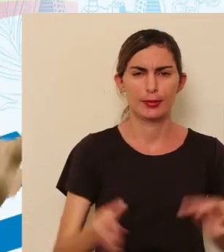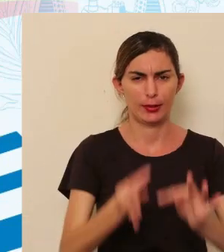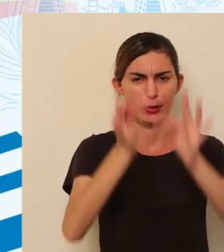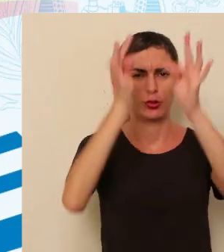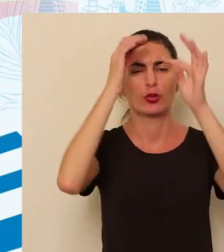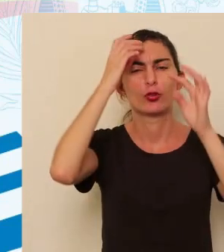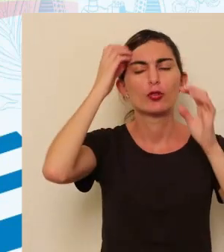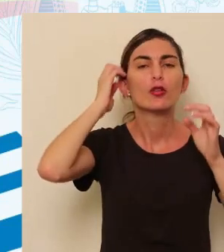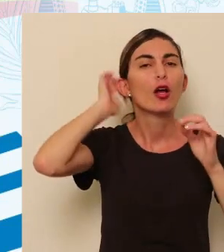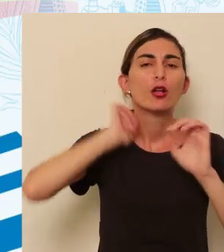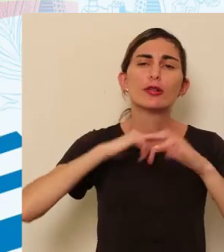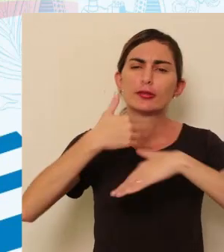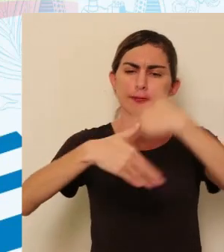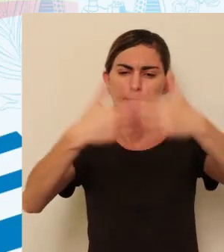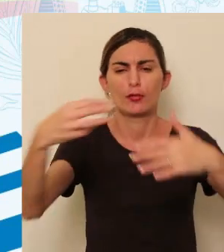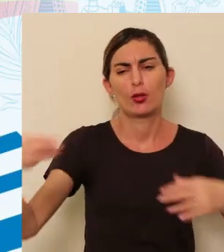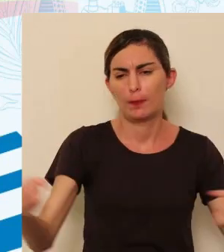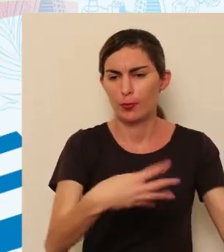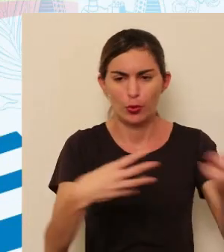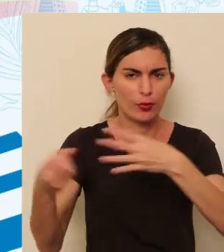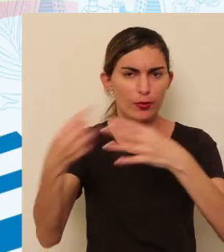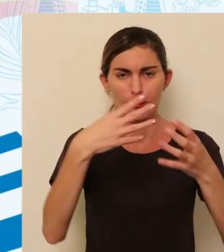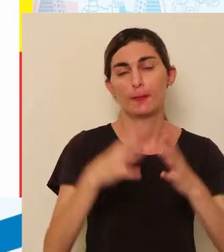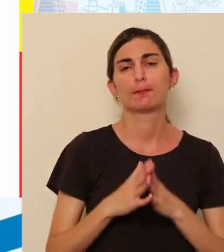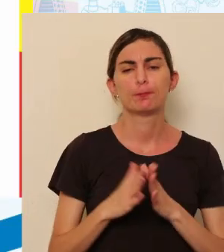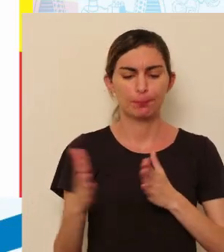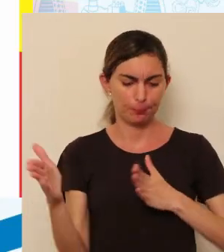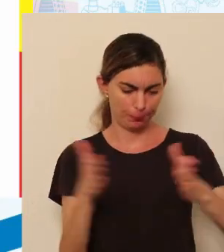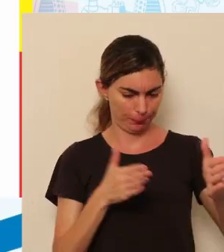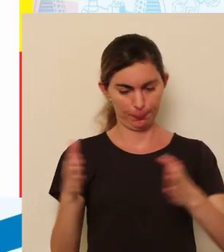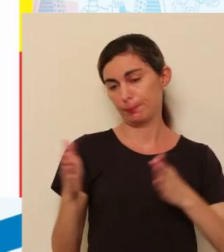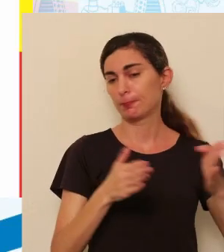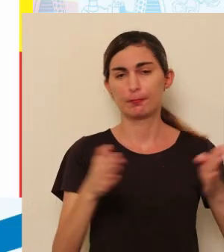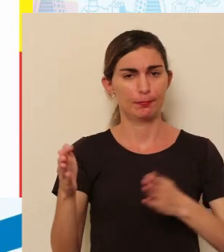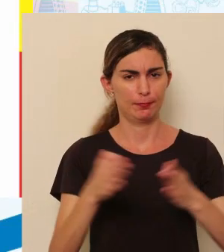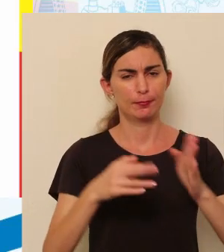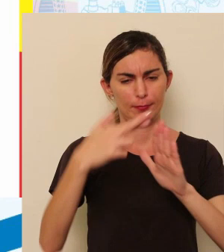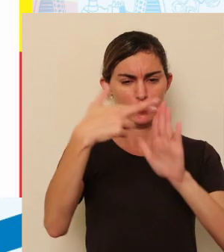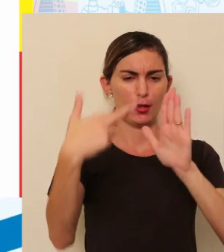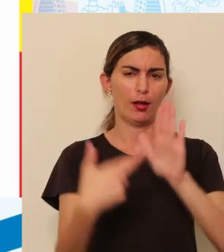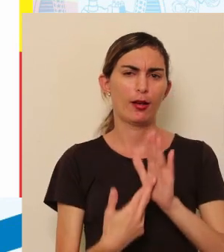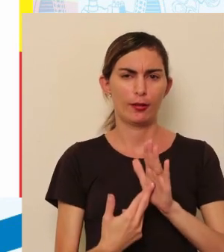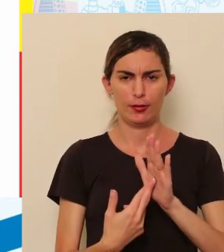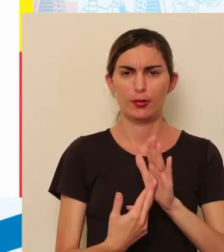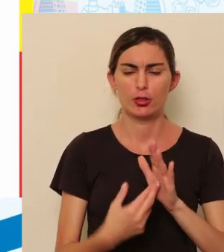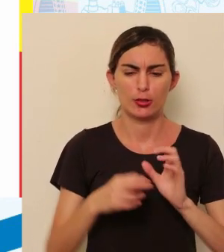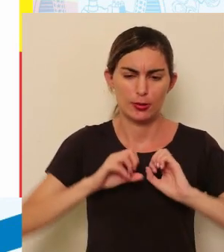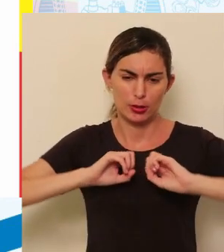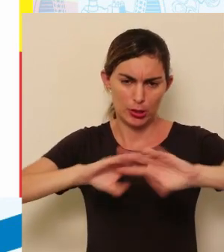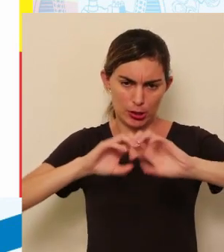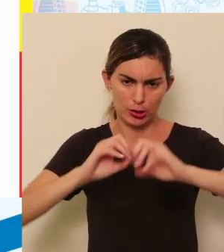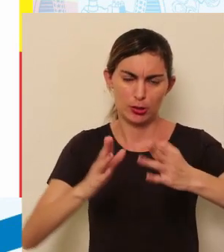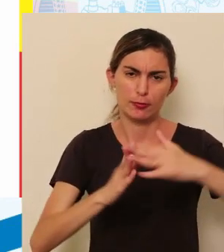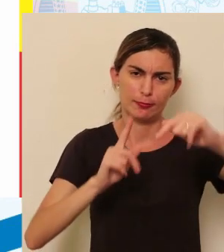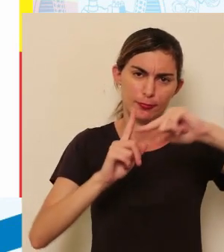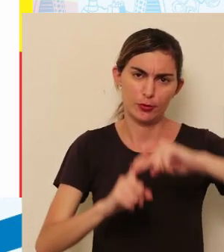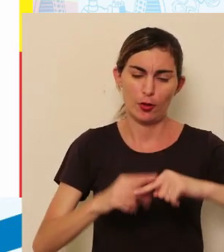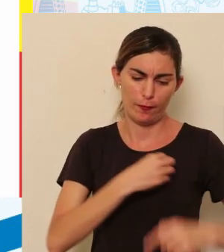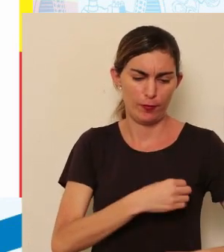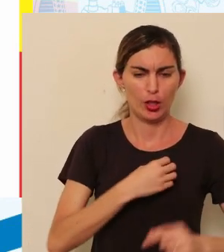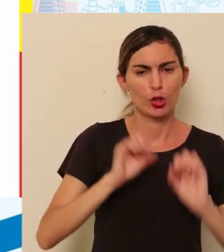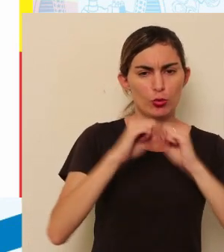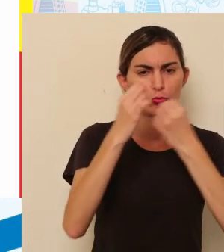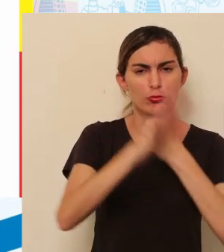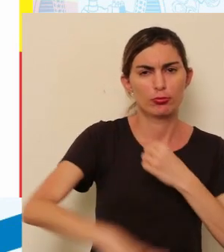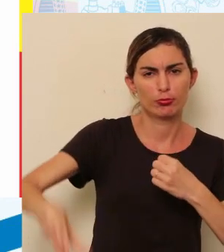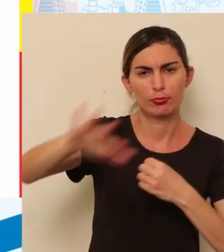desenvolvimento tecnológico que vai desembocar na modernidade. Período que imperava as regras advindas da igreja que norteavam a